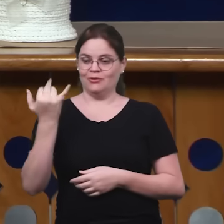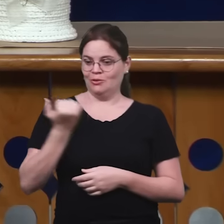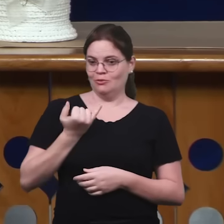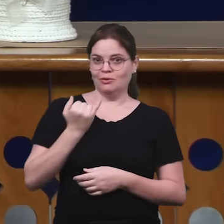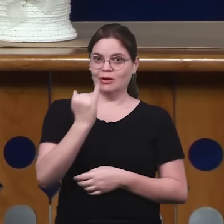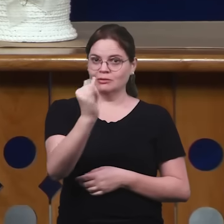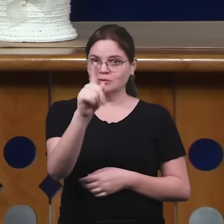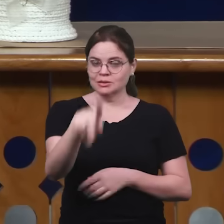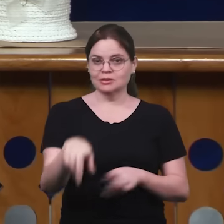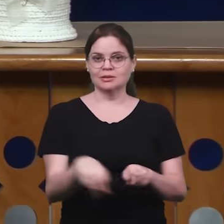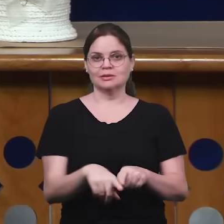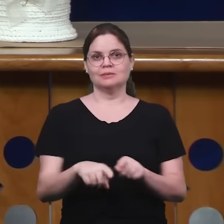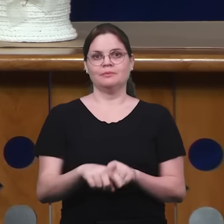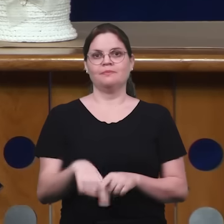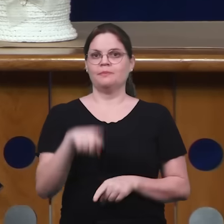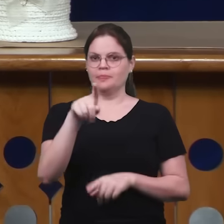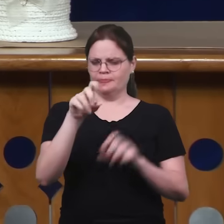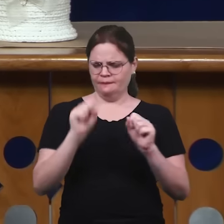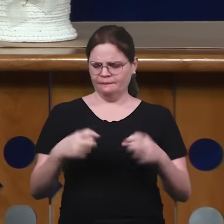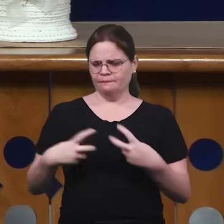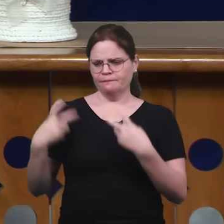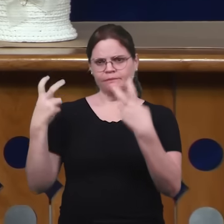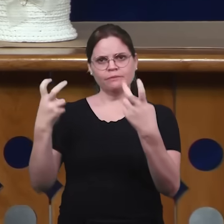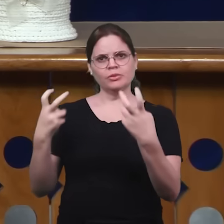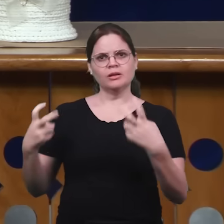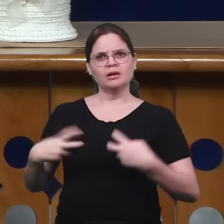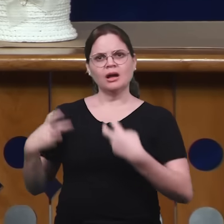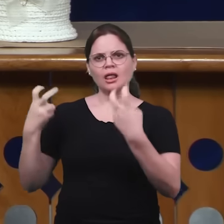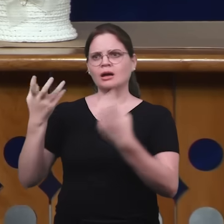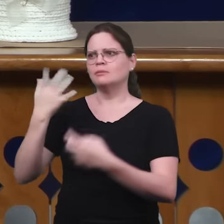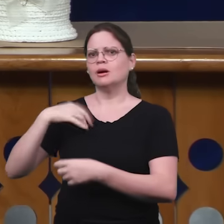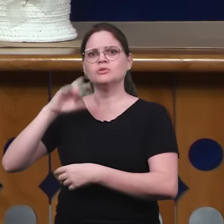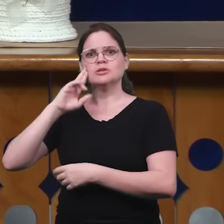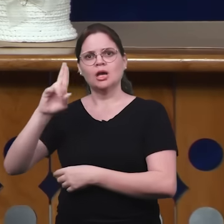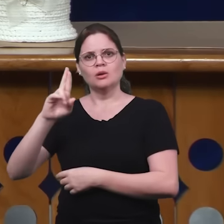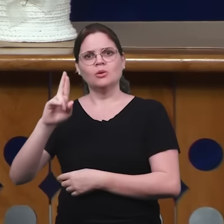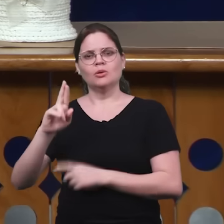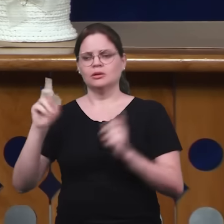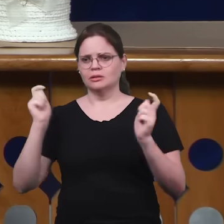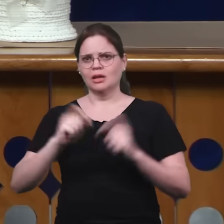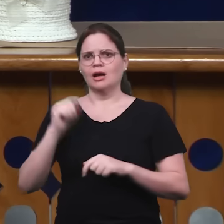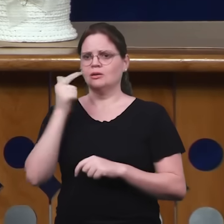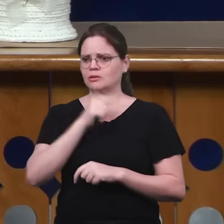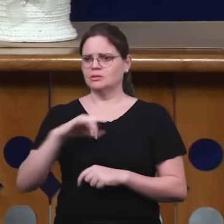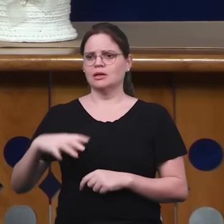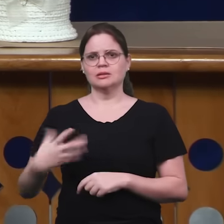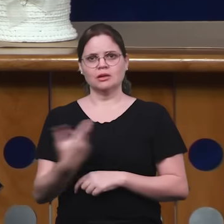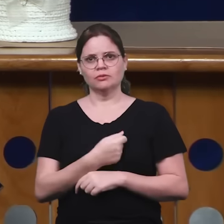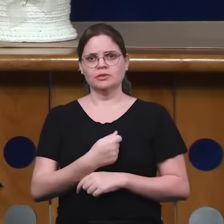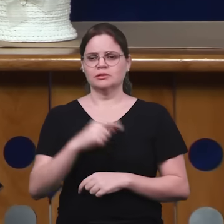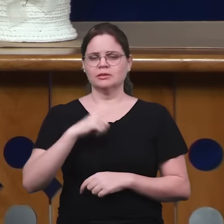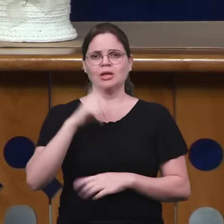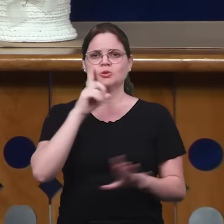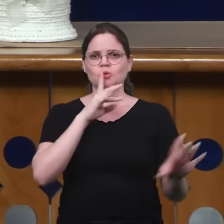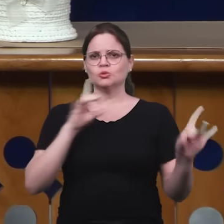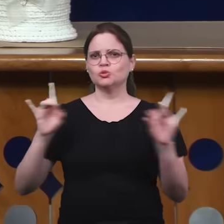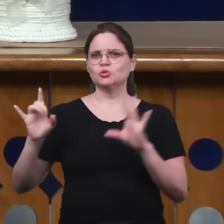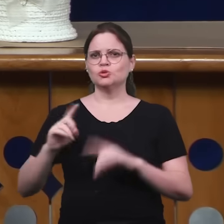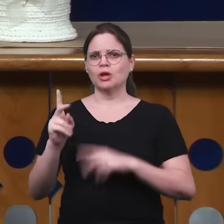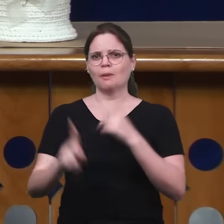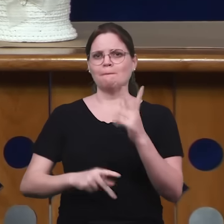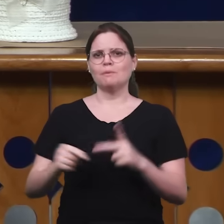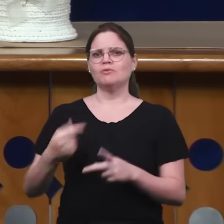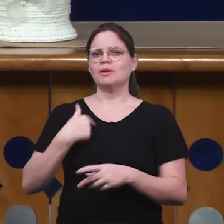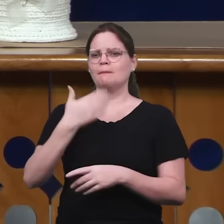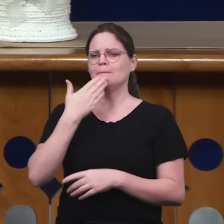fala daquele que pode invocar, fala daquele que invocar o meu nome será salvo. Há um povo que tem buscado dia e noite a bênção do